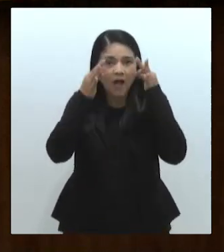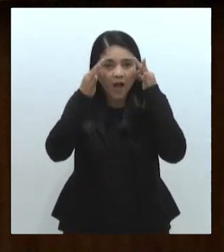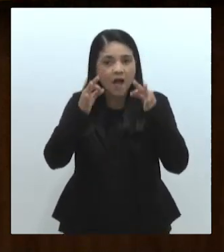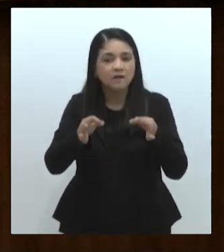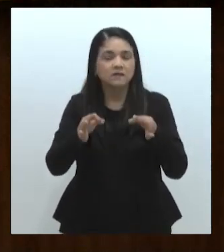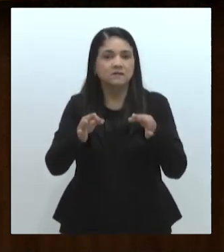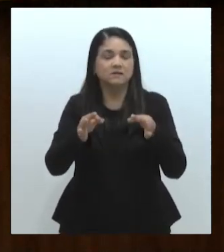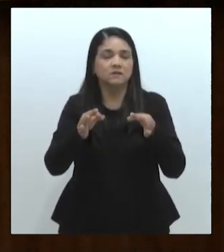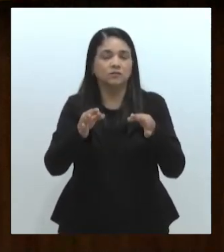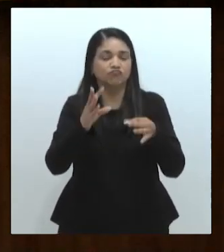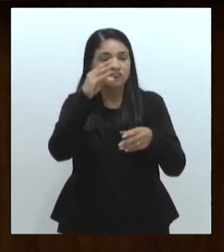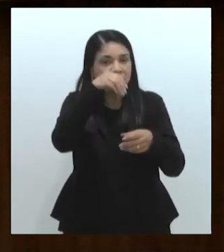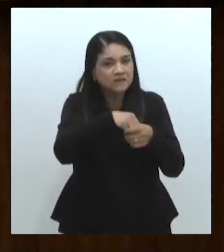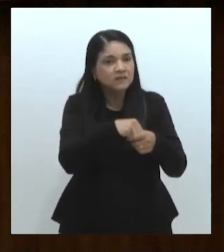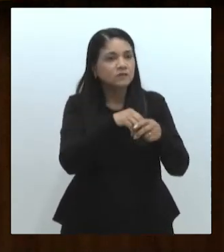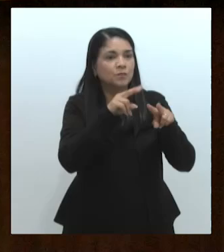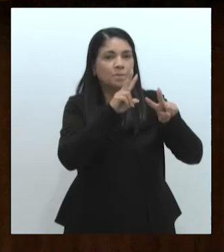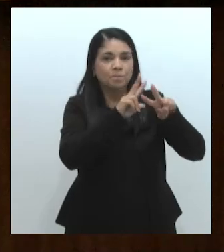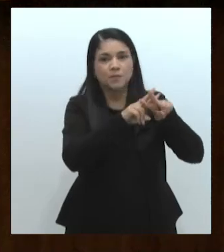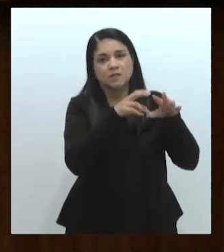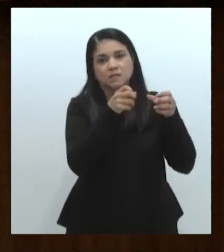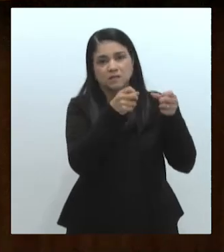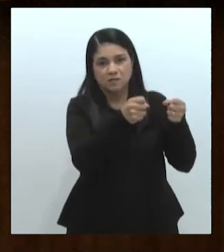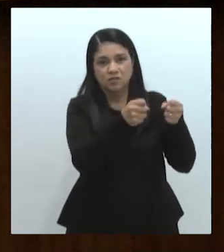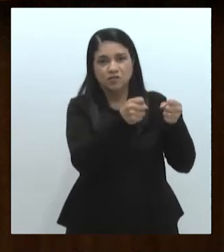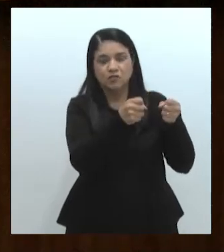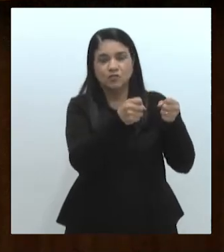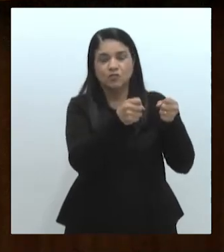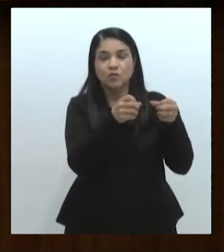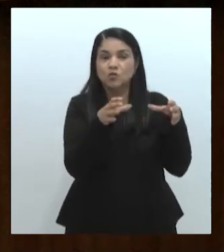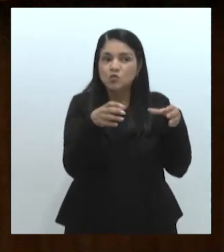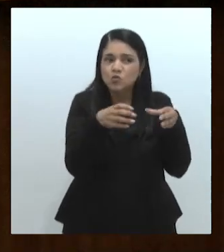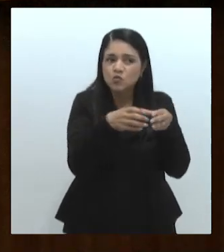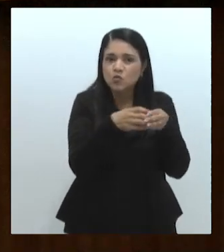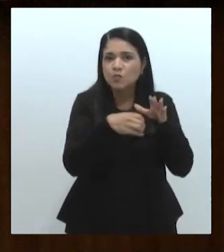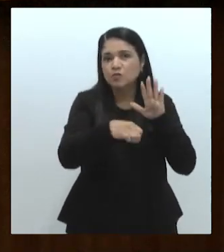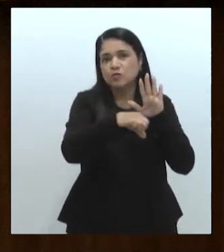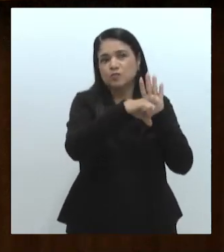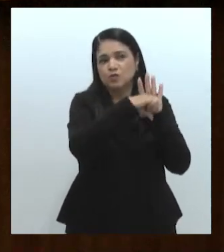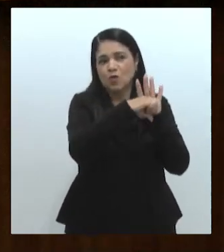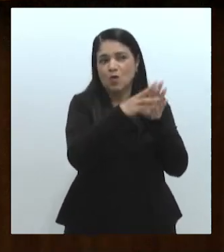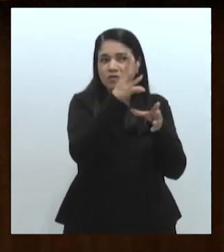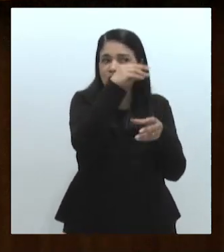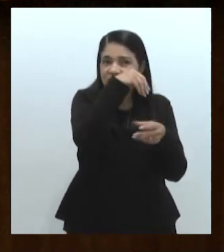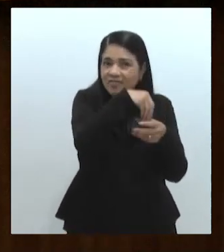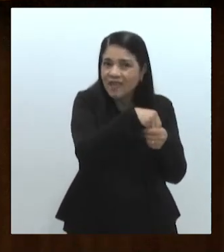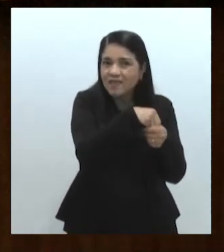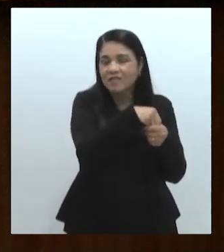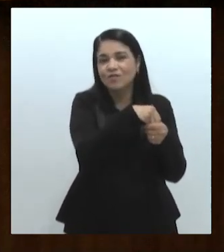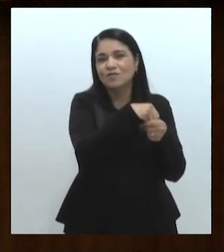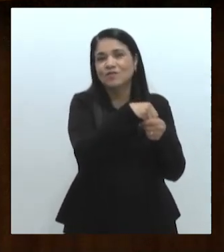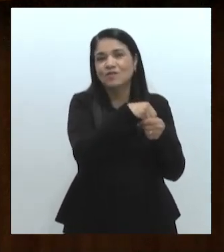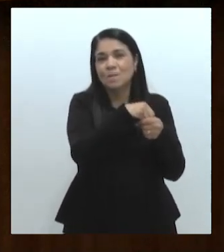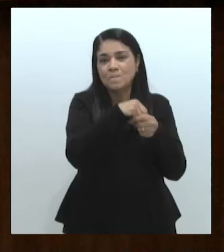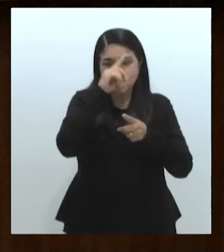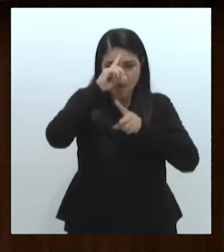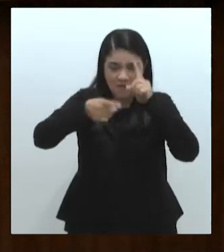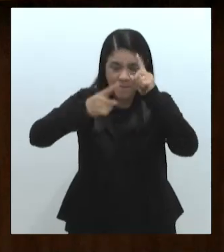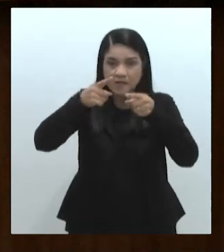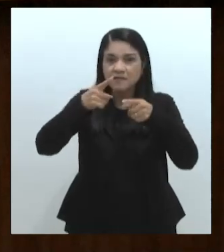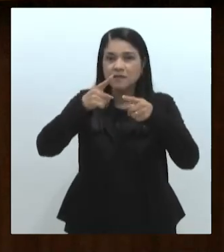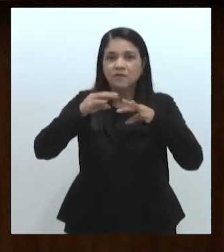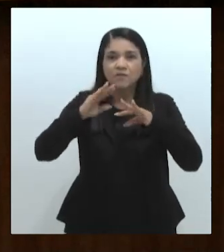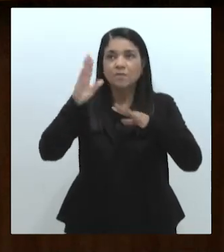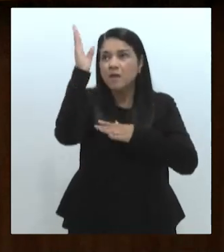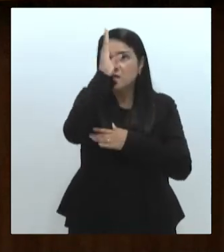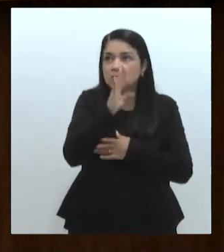nossos presídios, deputado Jari, as facções que os dominam, daí comandam crime no Brasil.